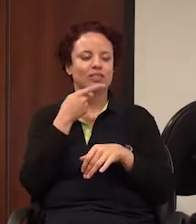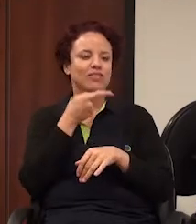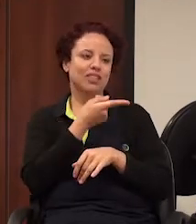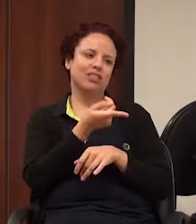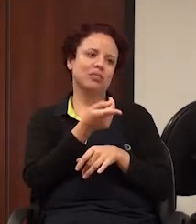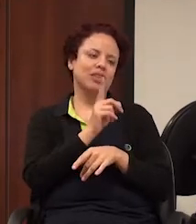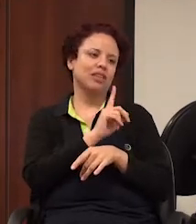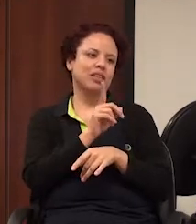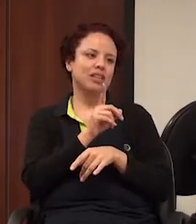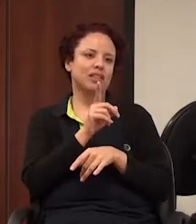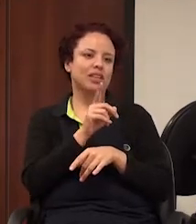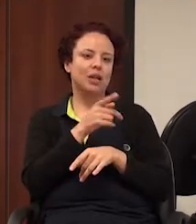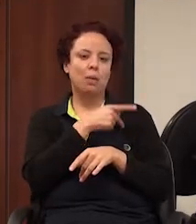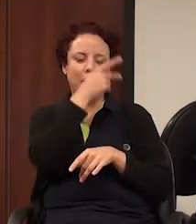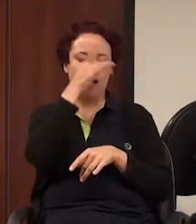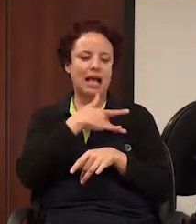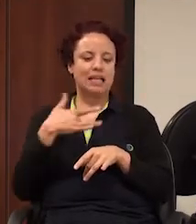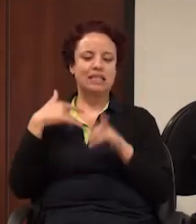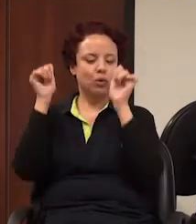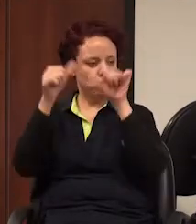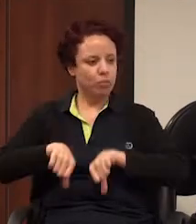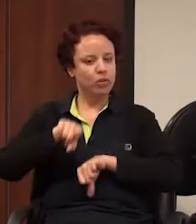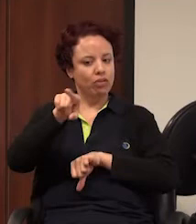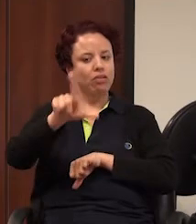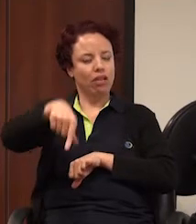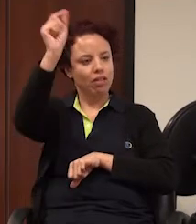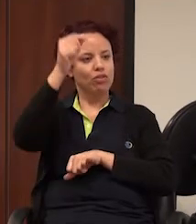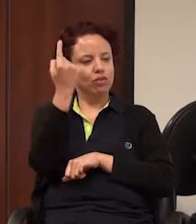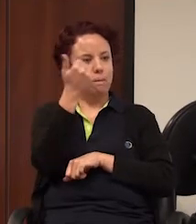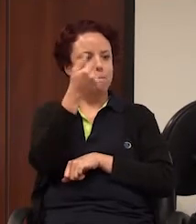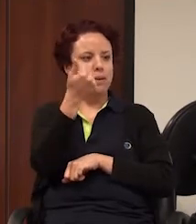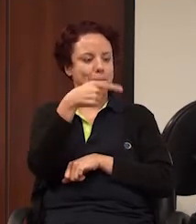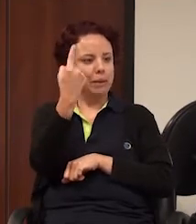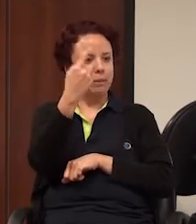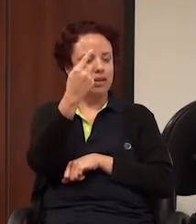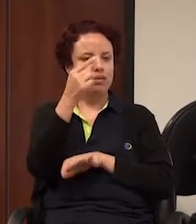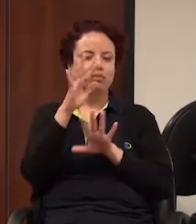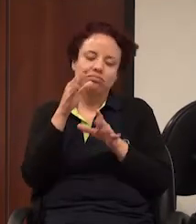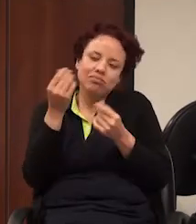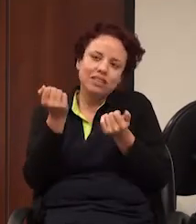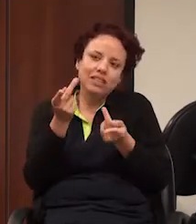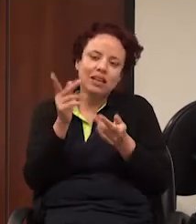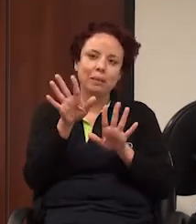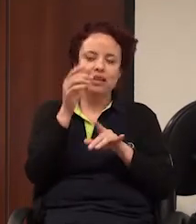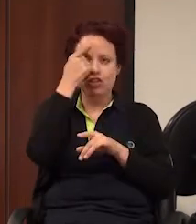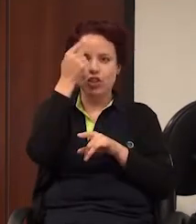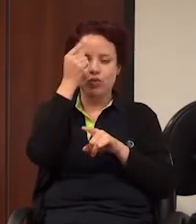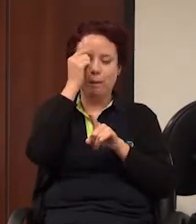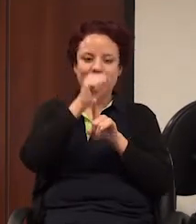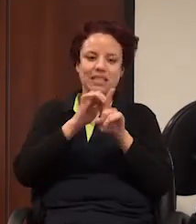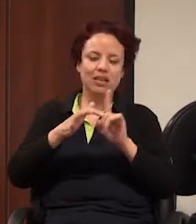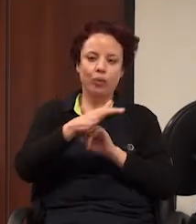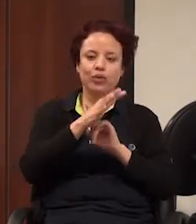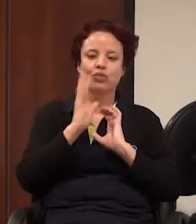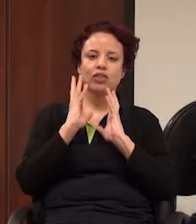que tiver é a pior condição de saúde, né? Ele, mas se a gente for pensar uma sociedade, né, em